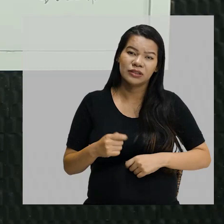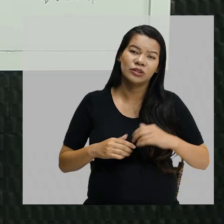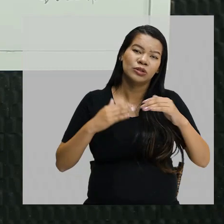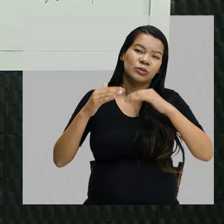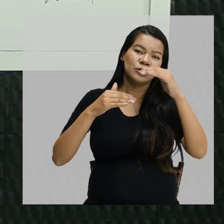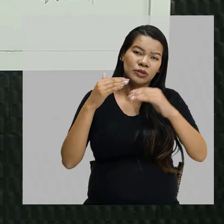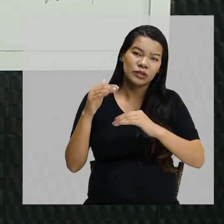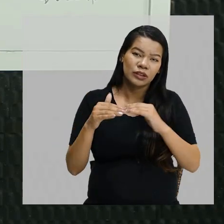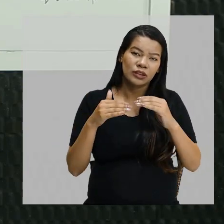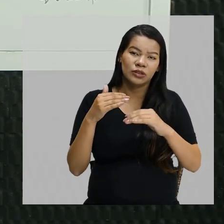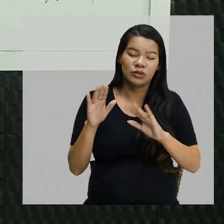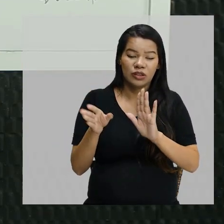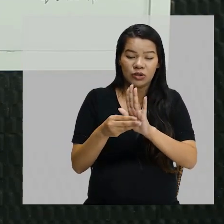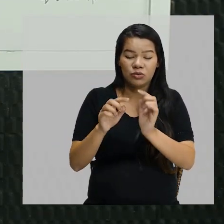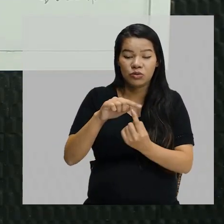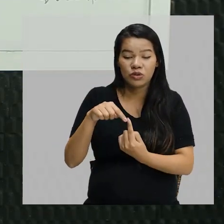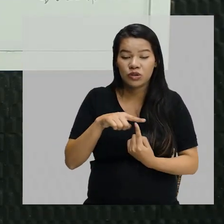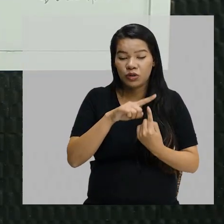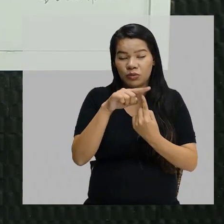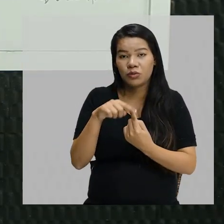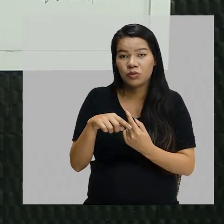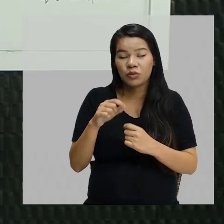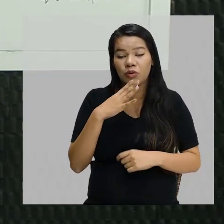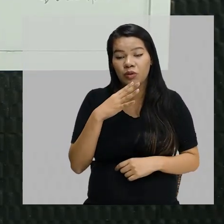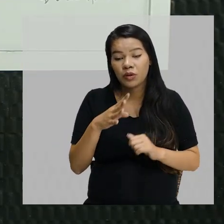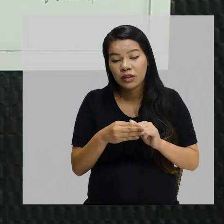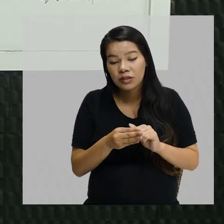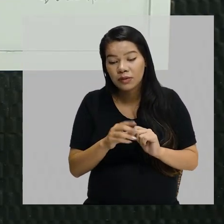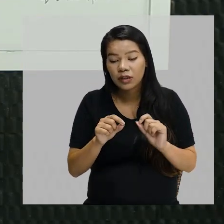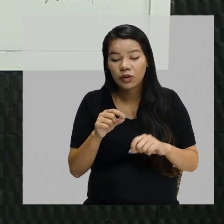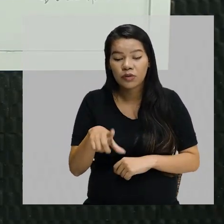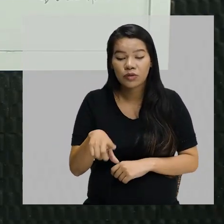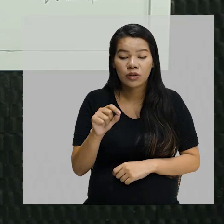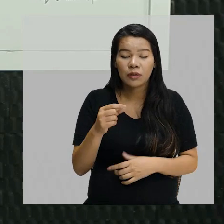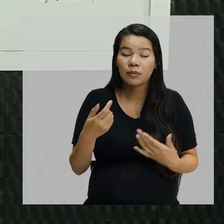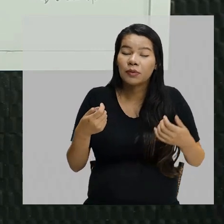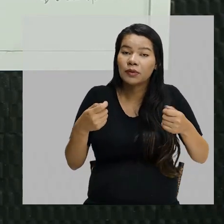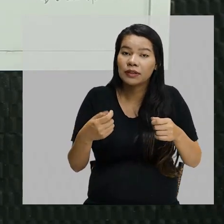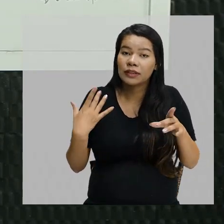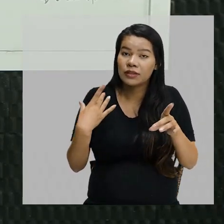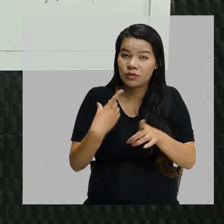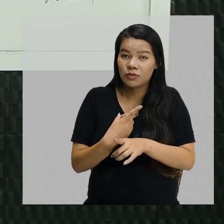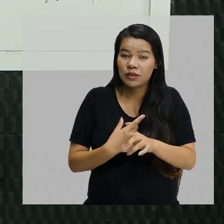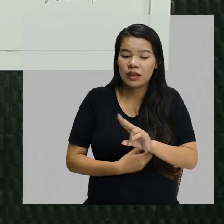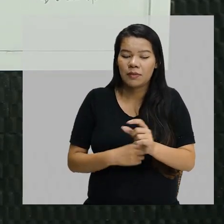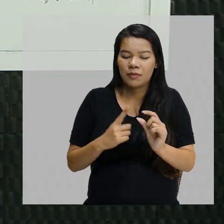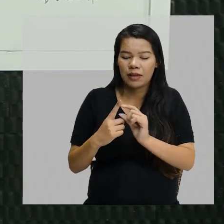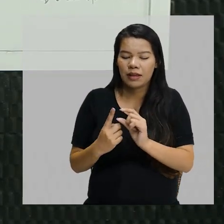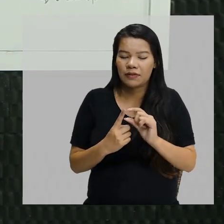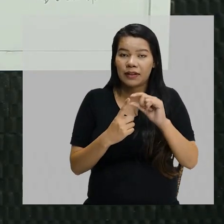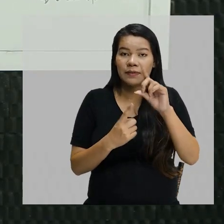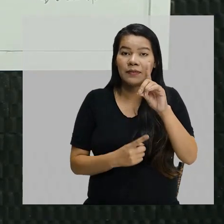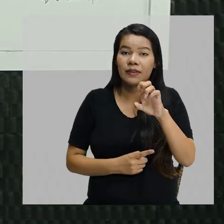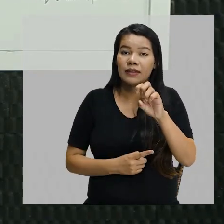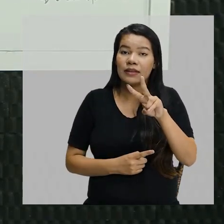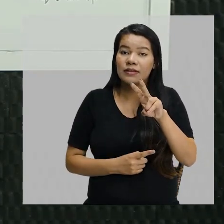tipologia do conhecimento que eu vou escolher para poder Claro investigá-lo descobrir uma palavra desvelar pronto nós vamos